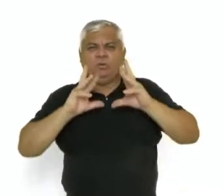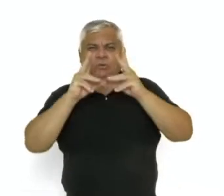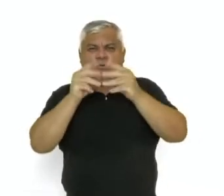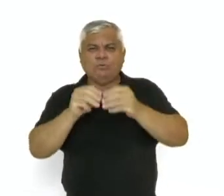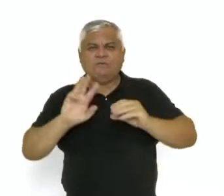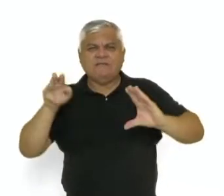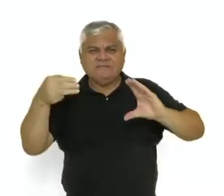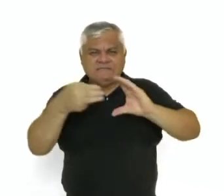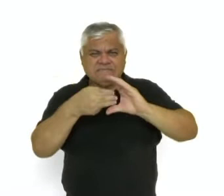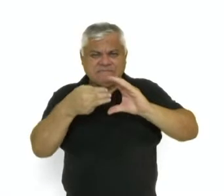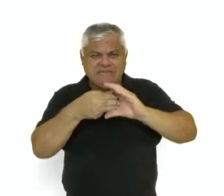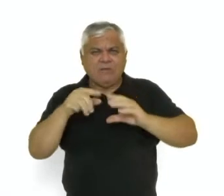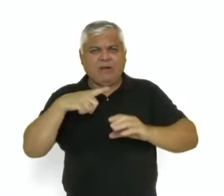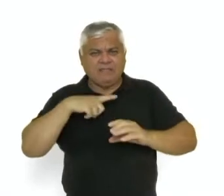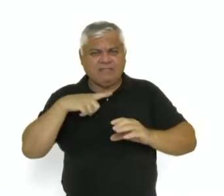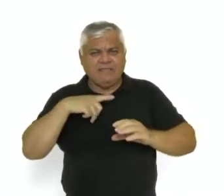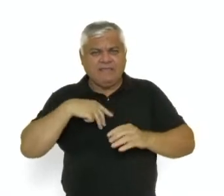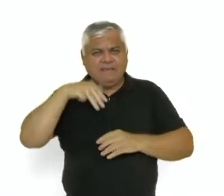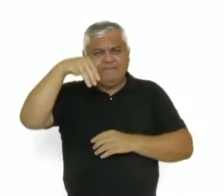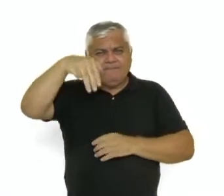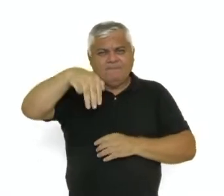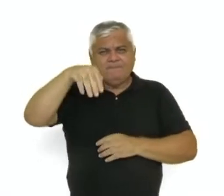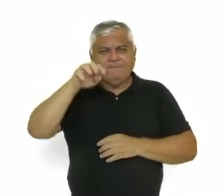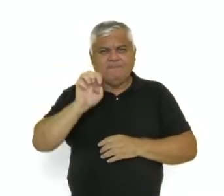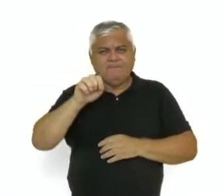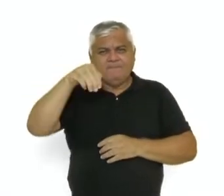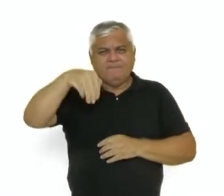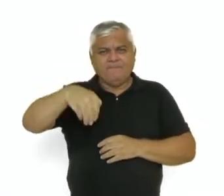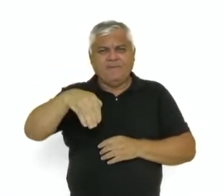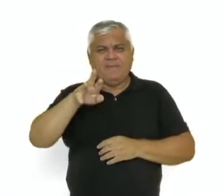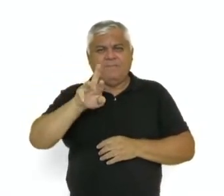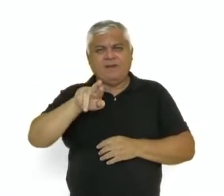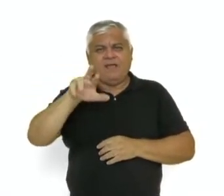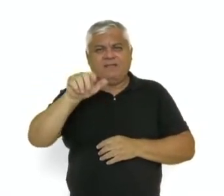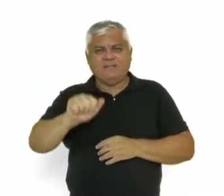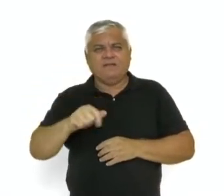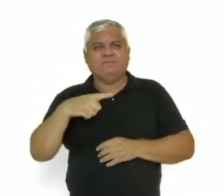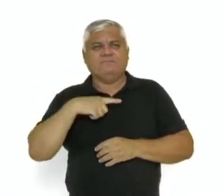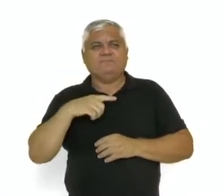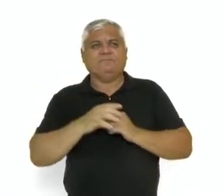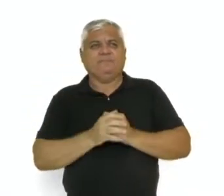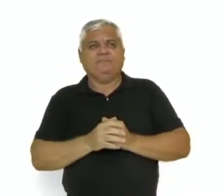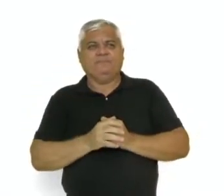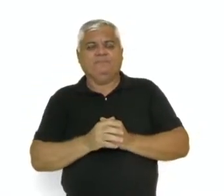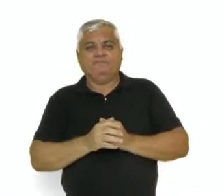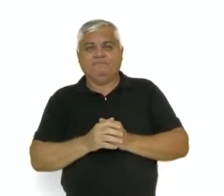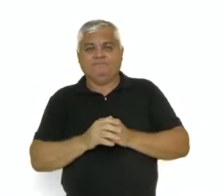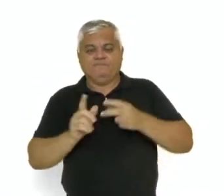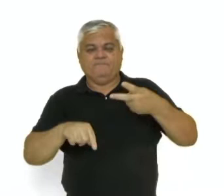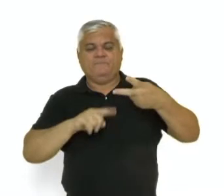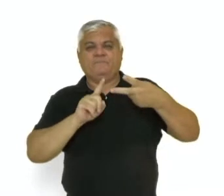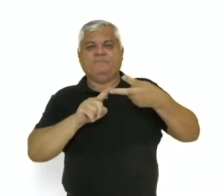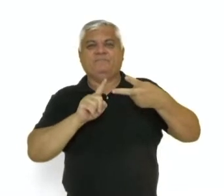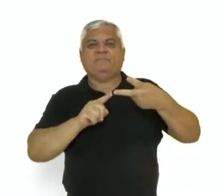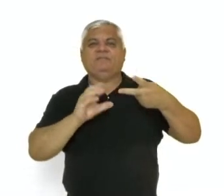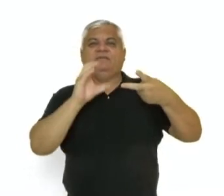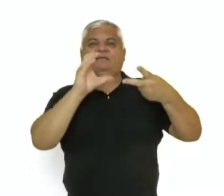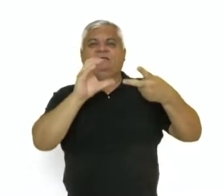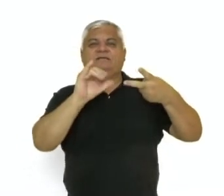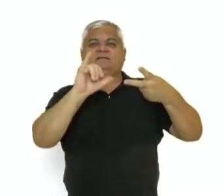membrana plasmática? Sim, sim. Aqui nós temos o citoplasma, ok? Nós temos